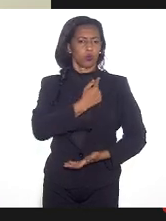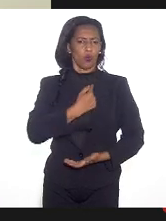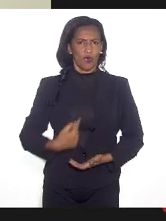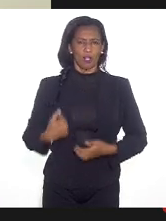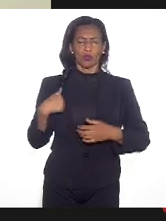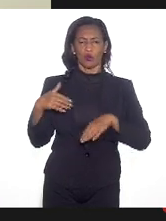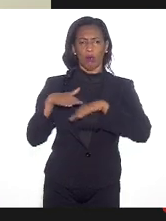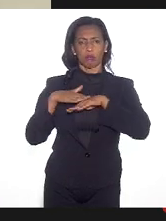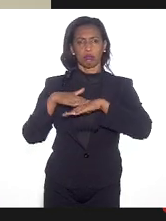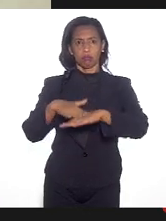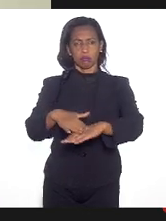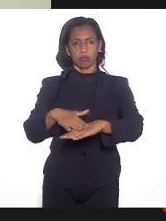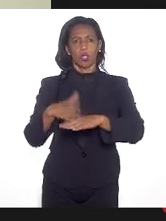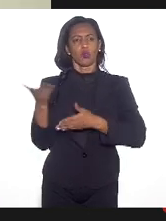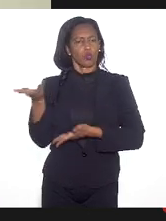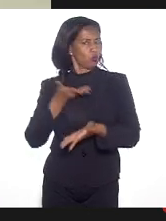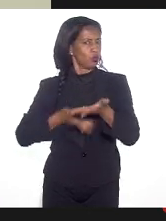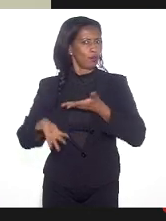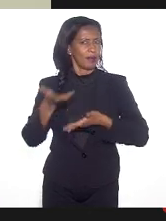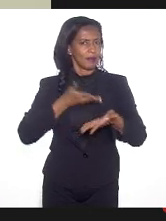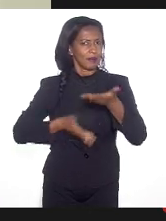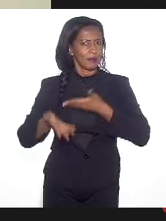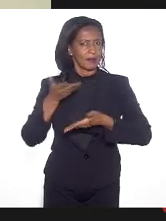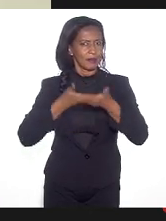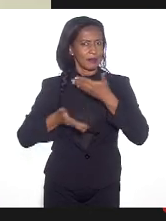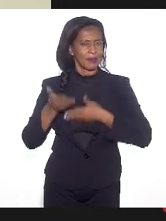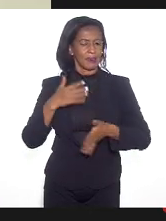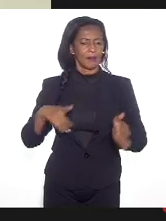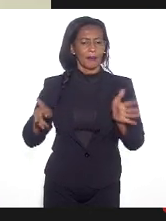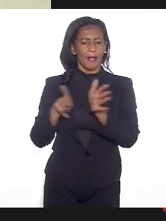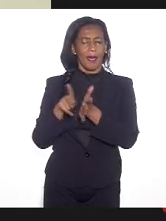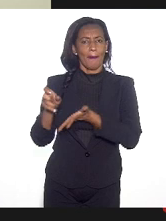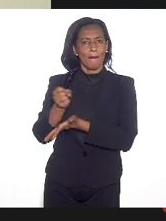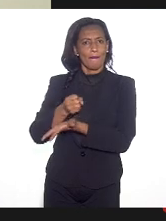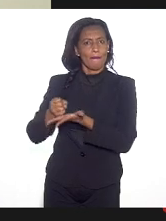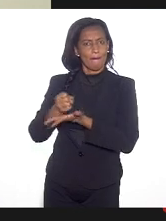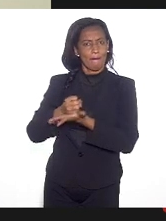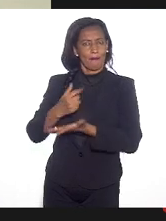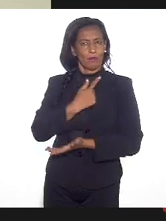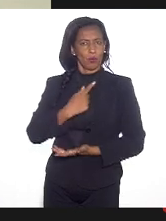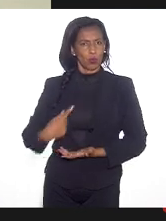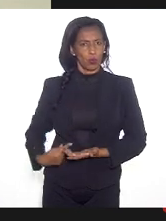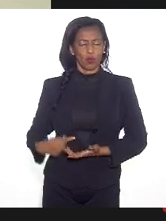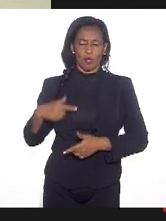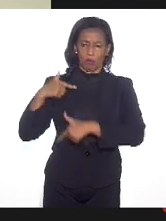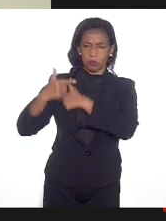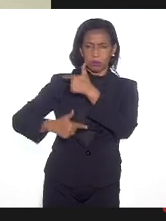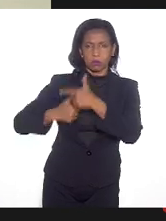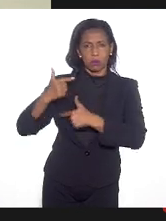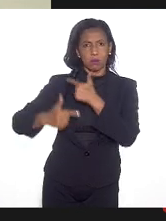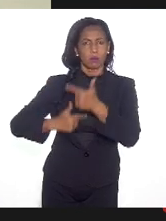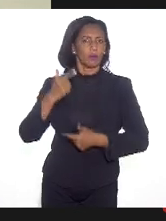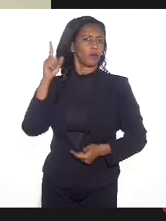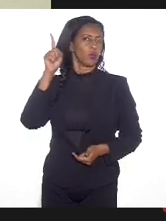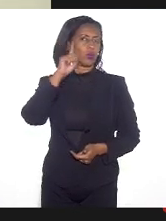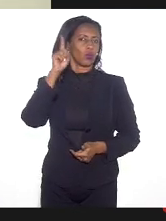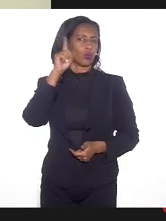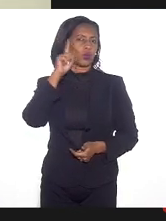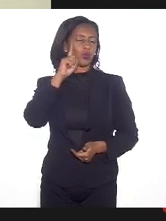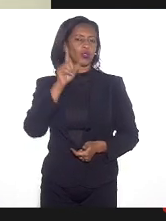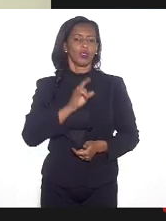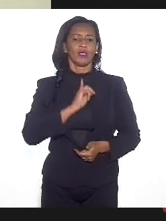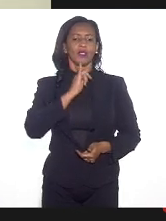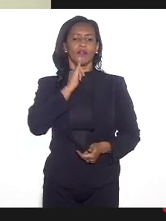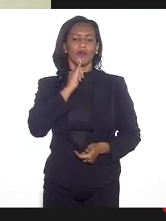ele. Nós somos parceiros, faço parte da base do governo, mas estarei lutando todos os dias.